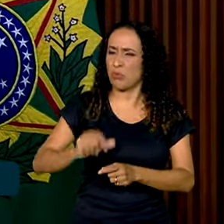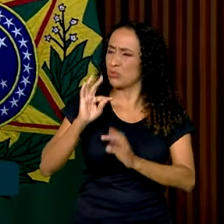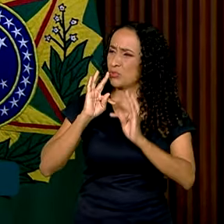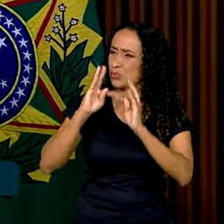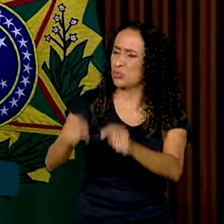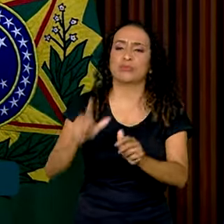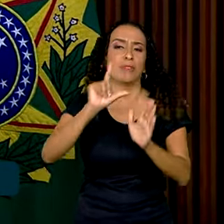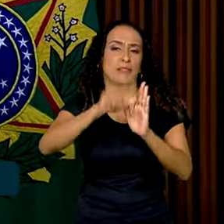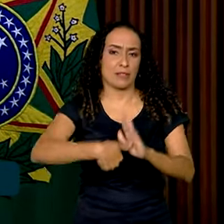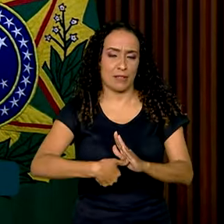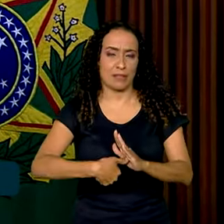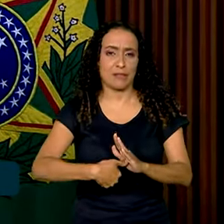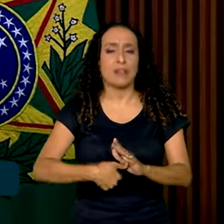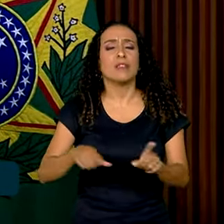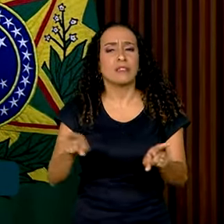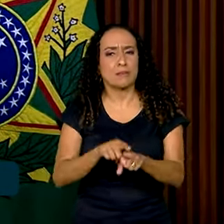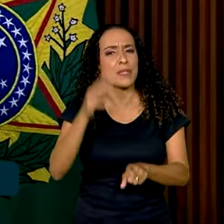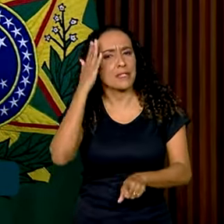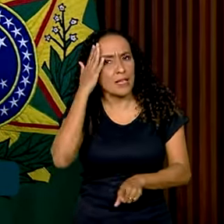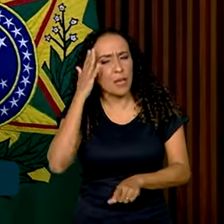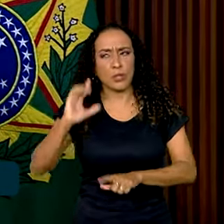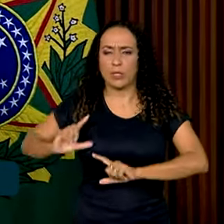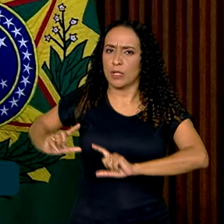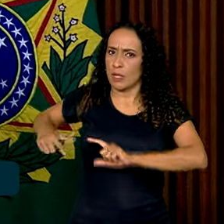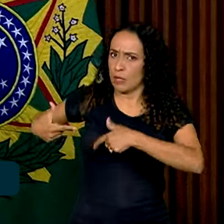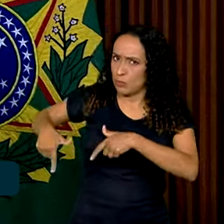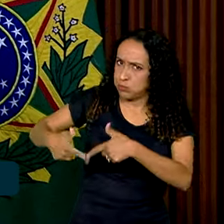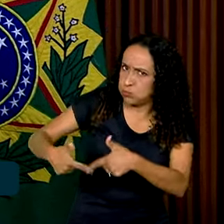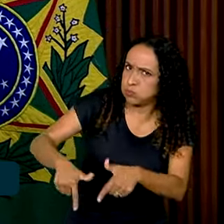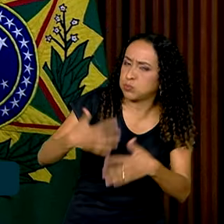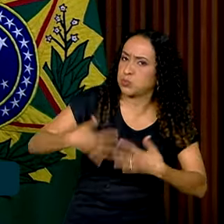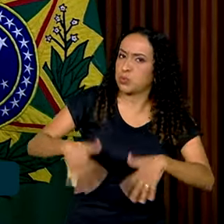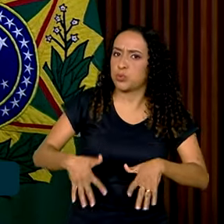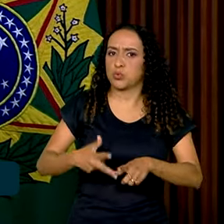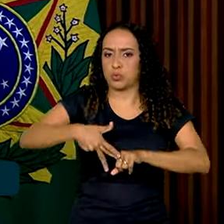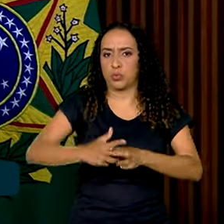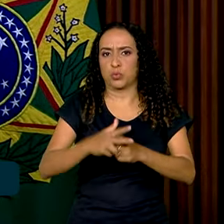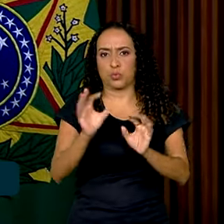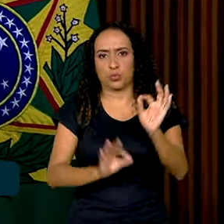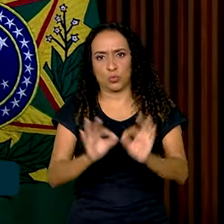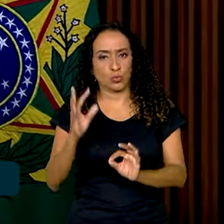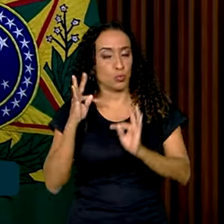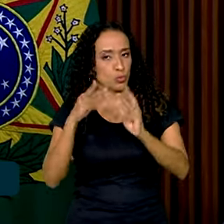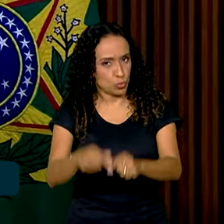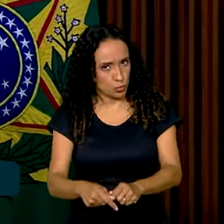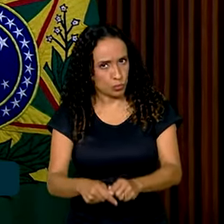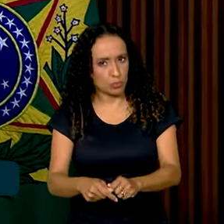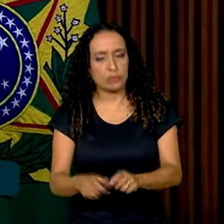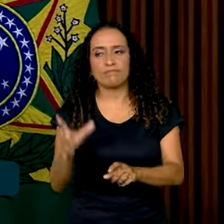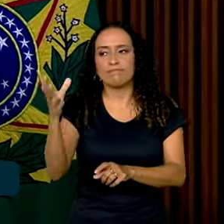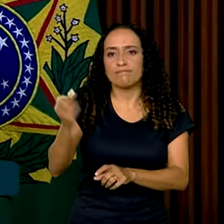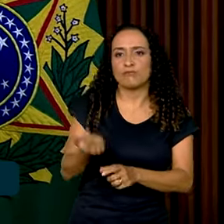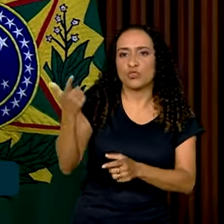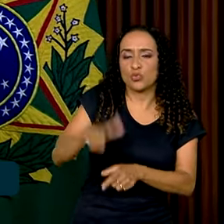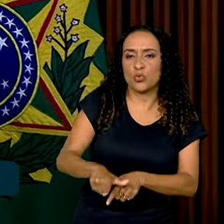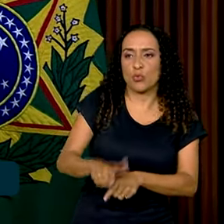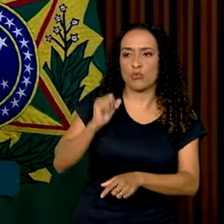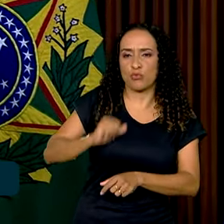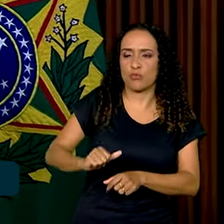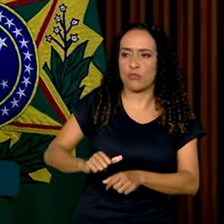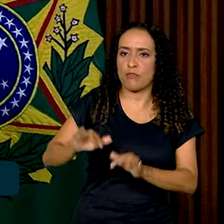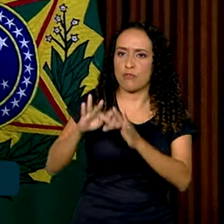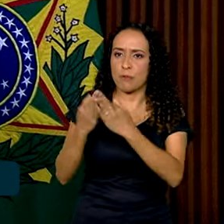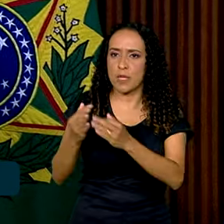atrasadas. E vocês sabem que foi um trabalho Hércules para que a gente recuperasse tudo isso. Recuperar o Bolsa Família, incluindo mais